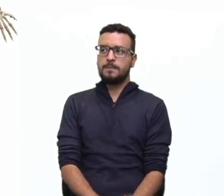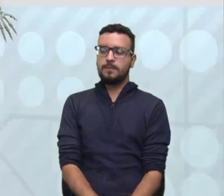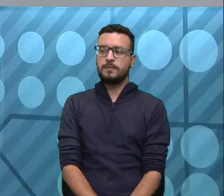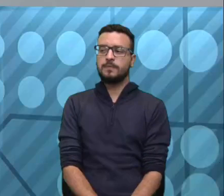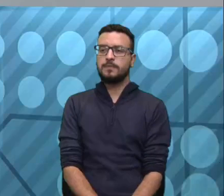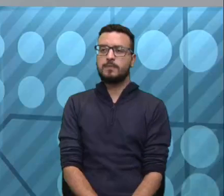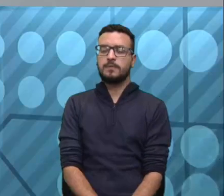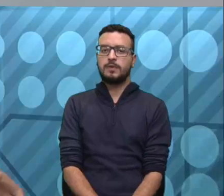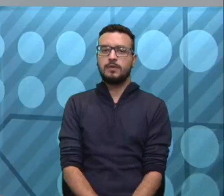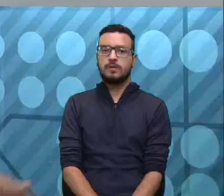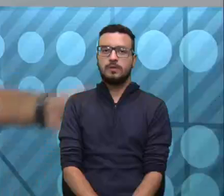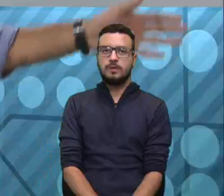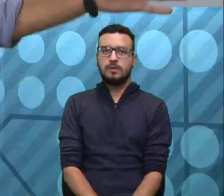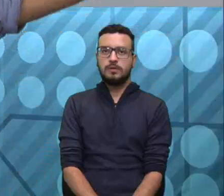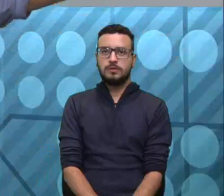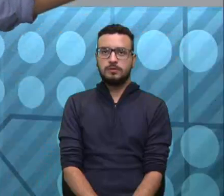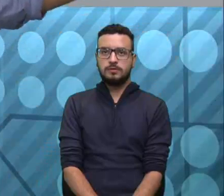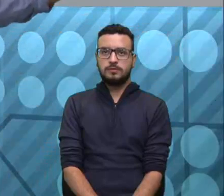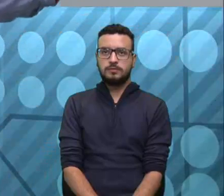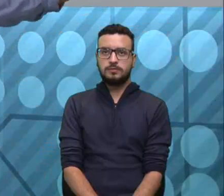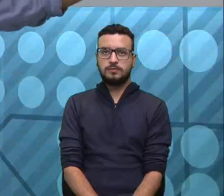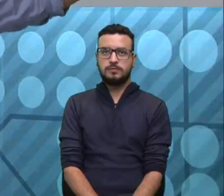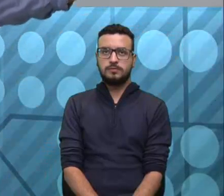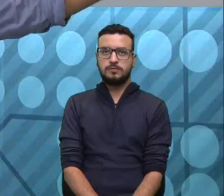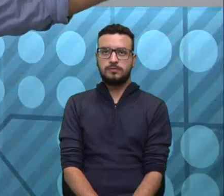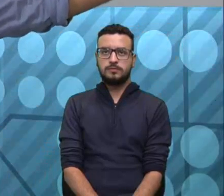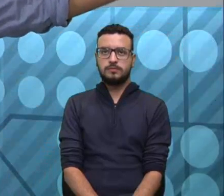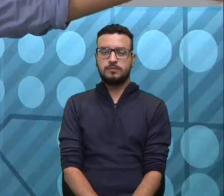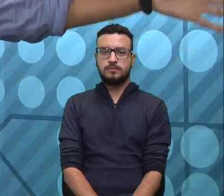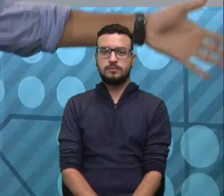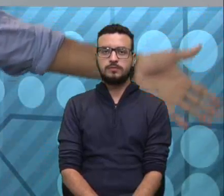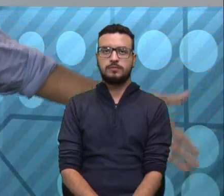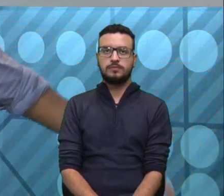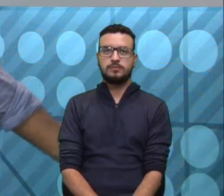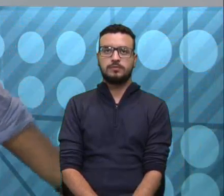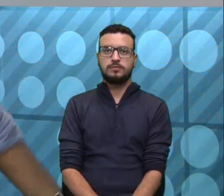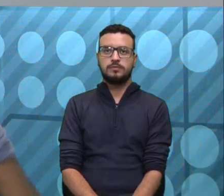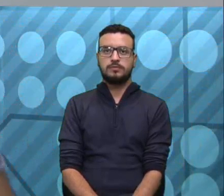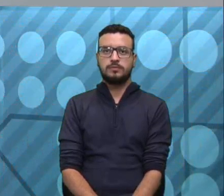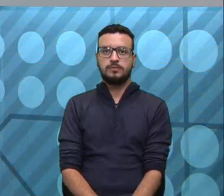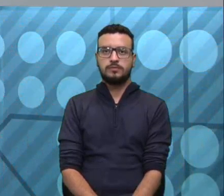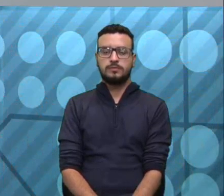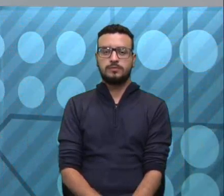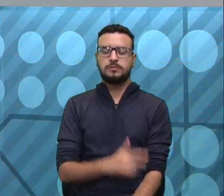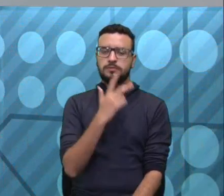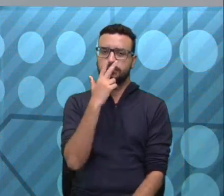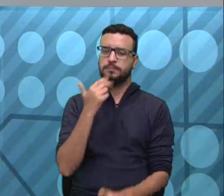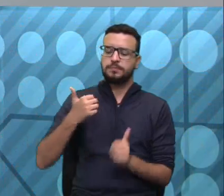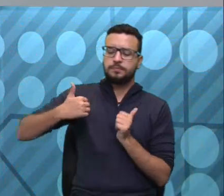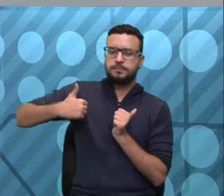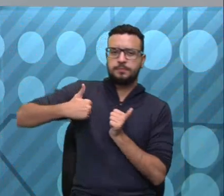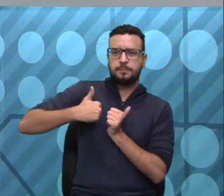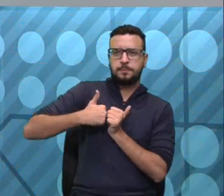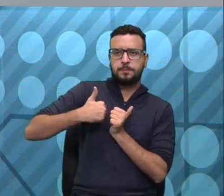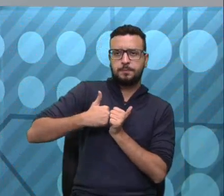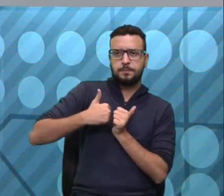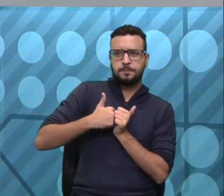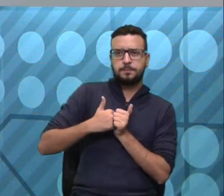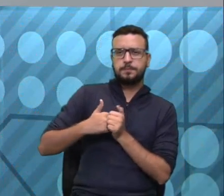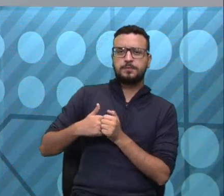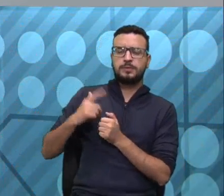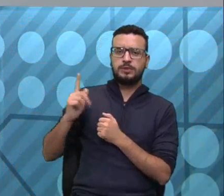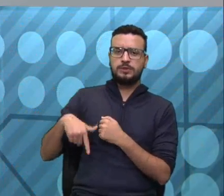melhor. Quando eu estou assim, abduzido, quando eu faço isso aqui, eu não estou aproximando. Estou